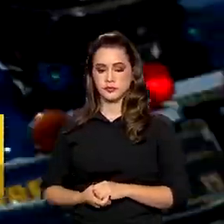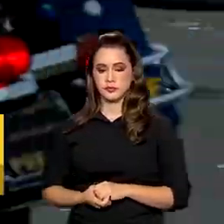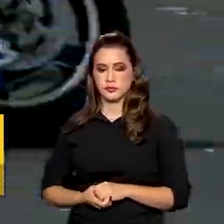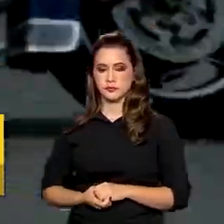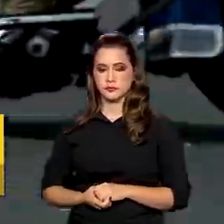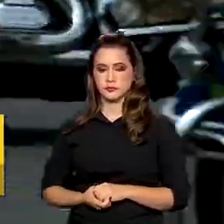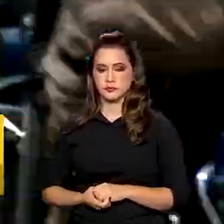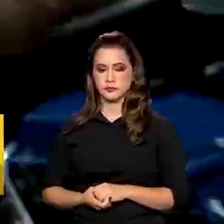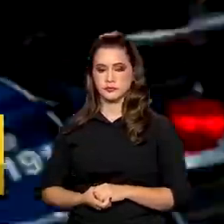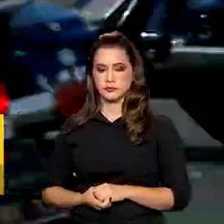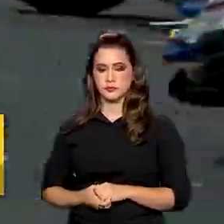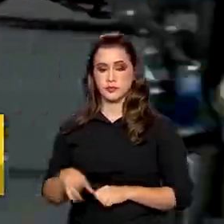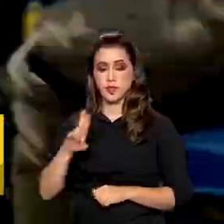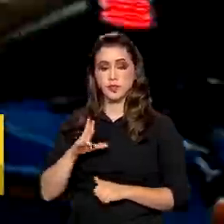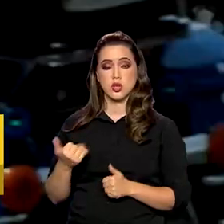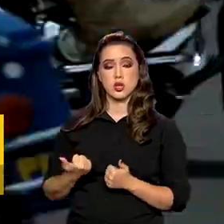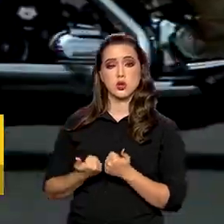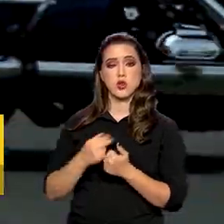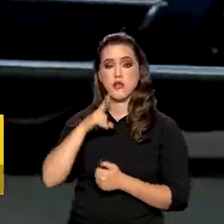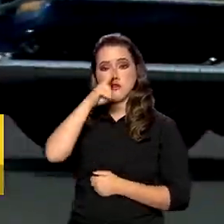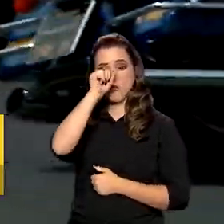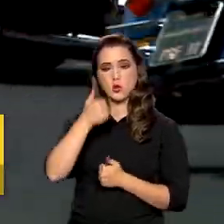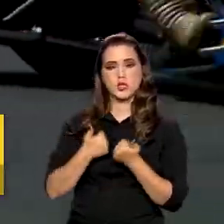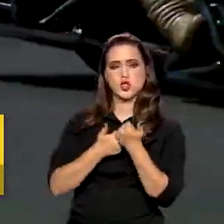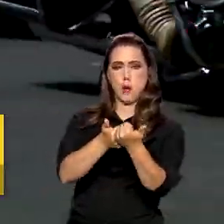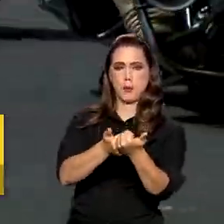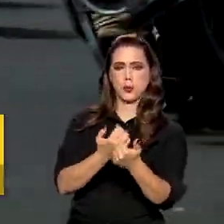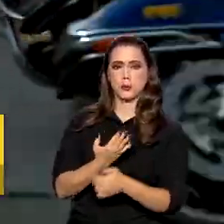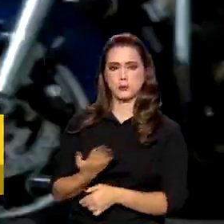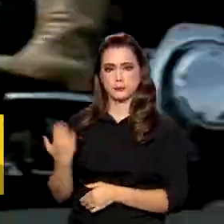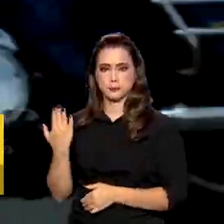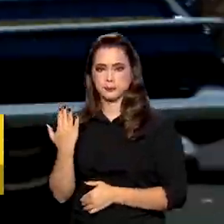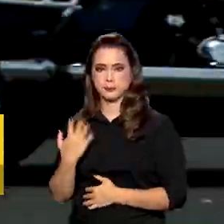São as chamadas forças auxiliares, né? Forças auxiliares.